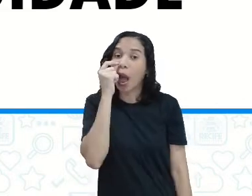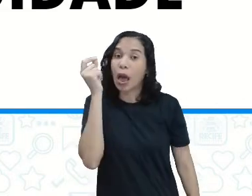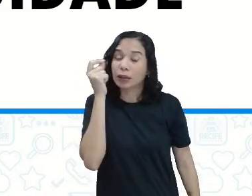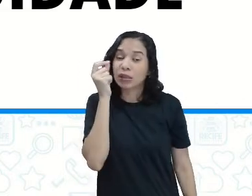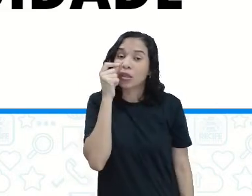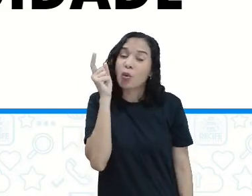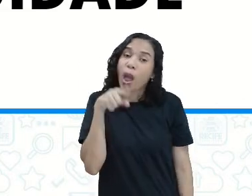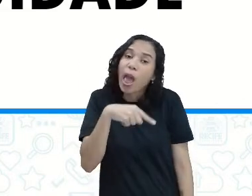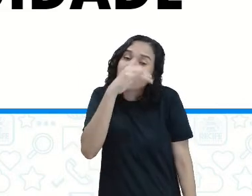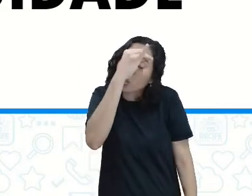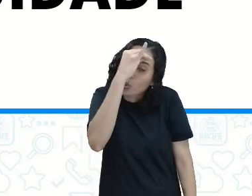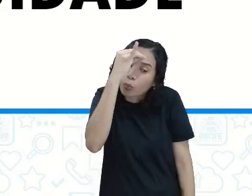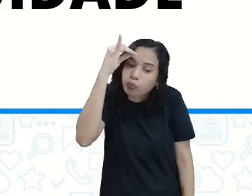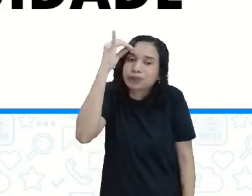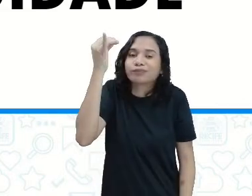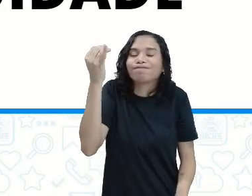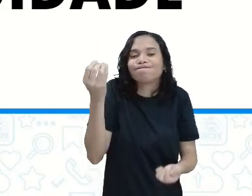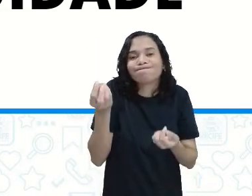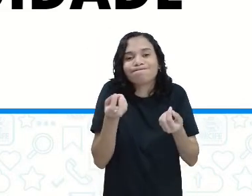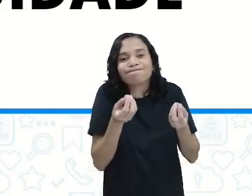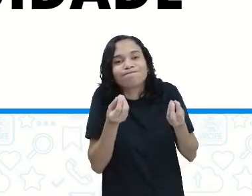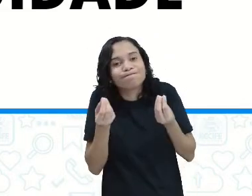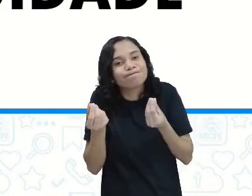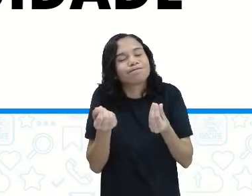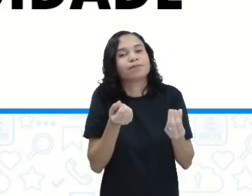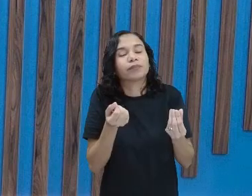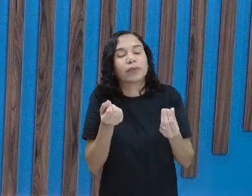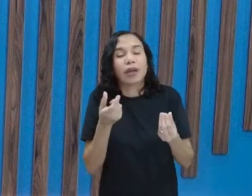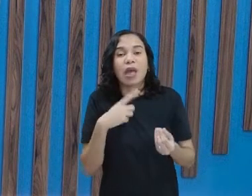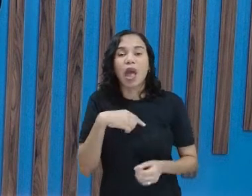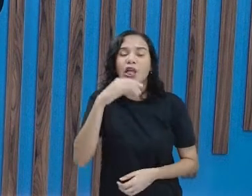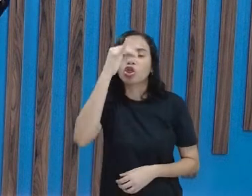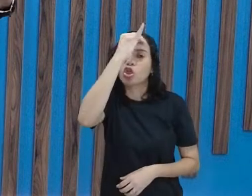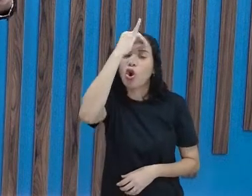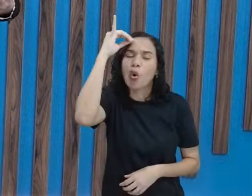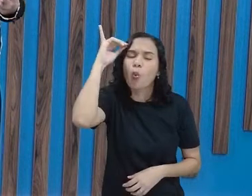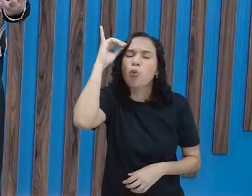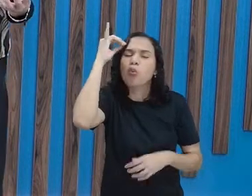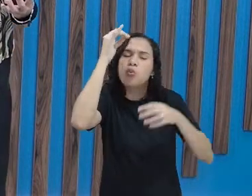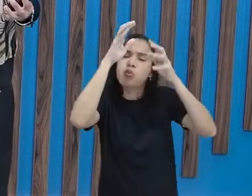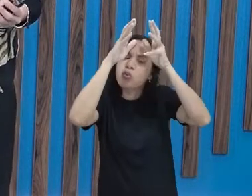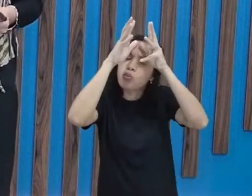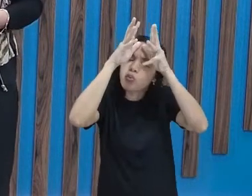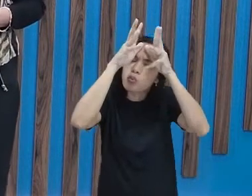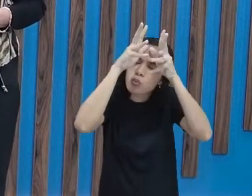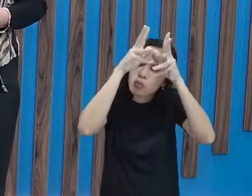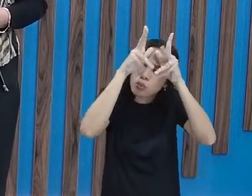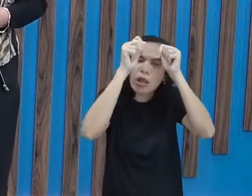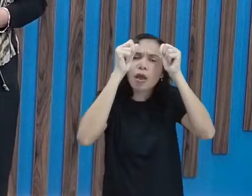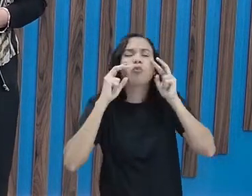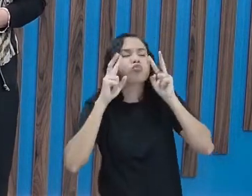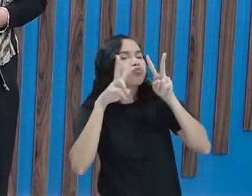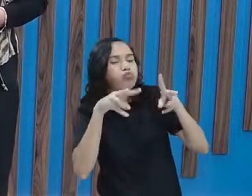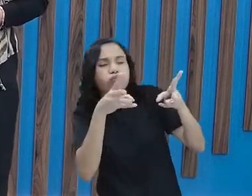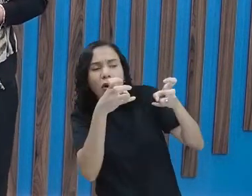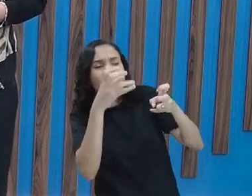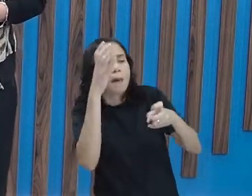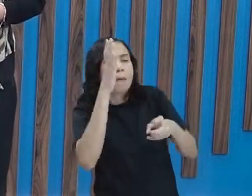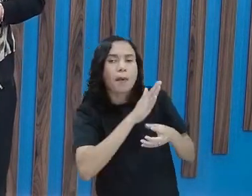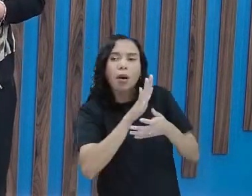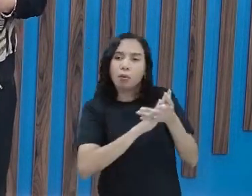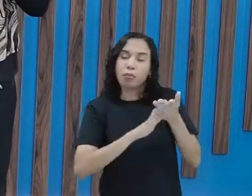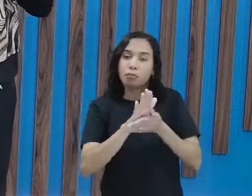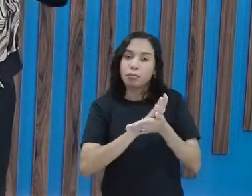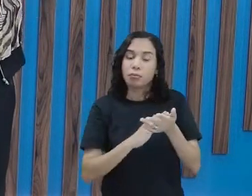ratinho é o mais ingênuo, não é? O que tem uma pureza muito grande, o que não vê maldade nas